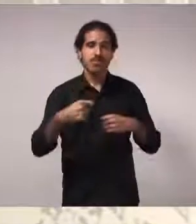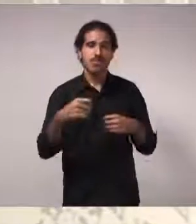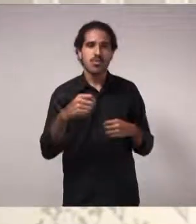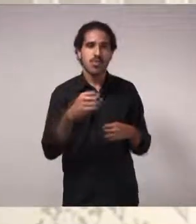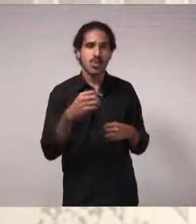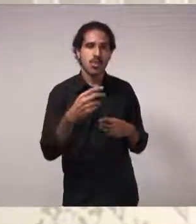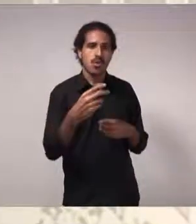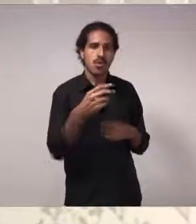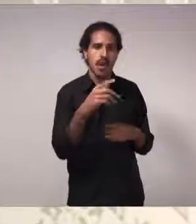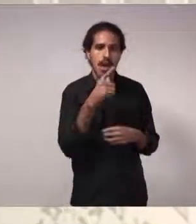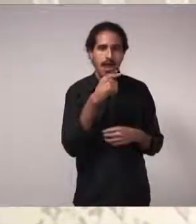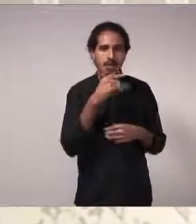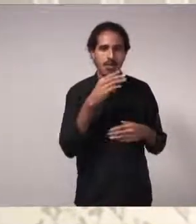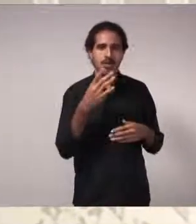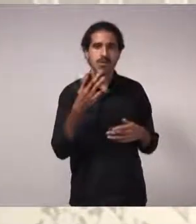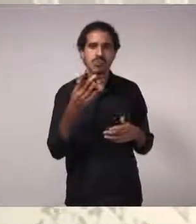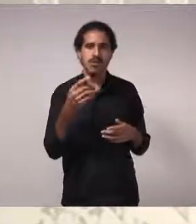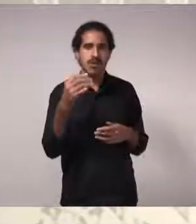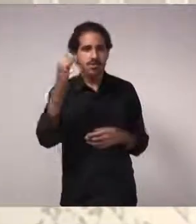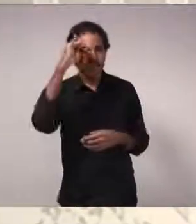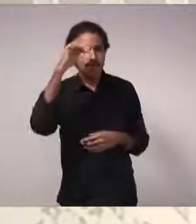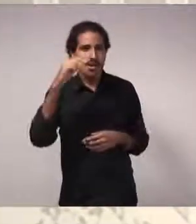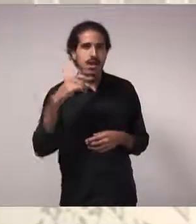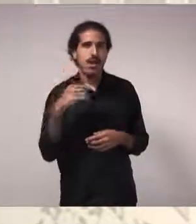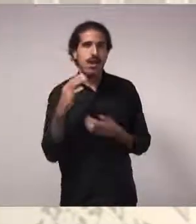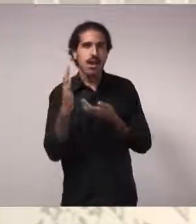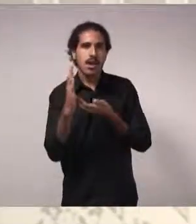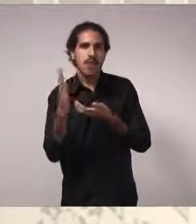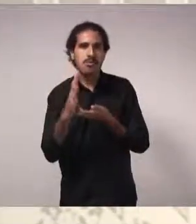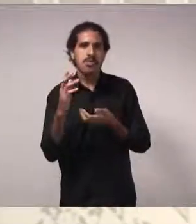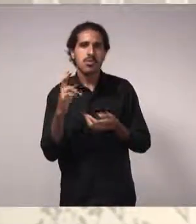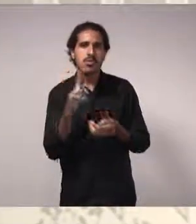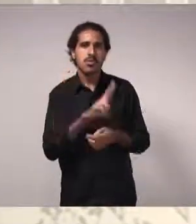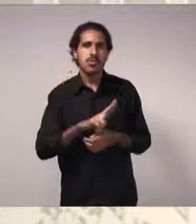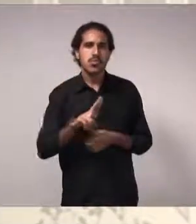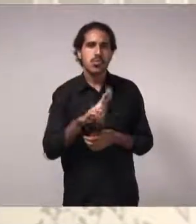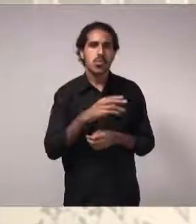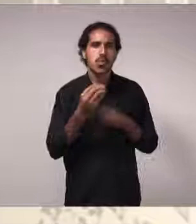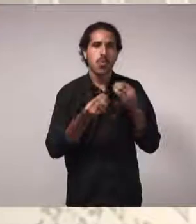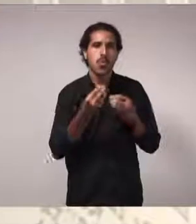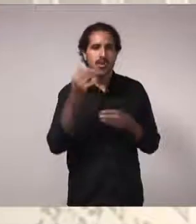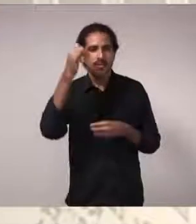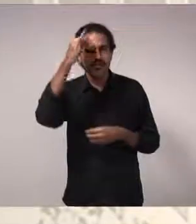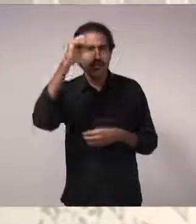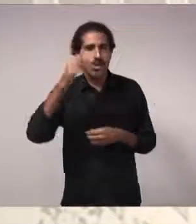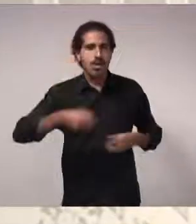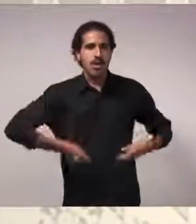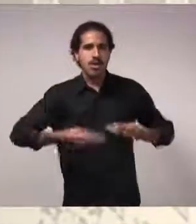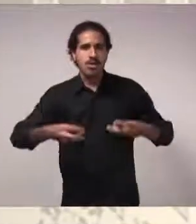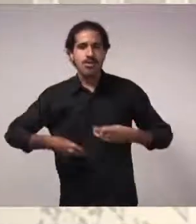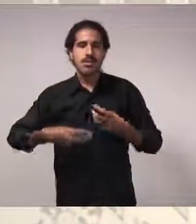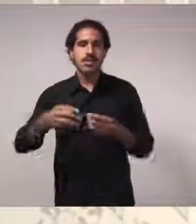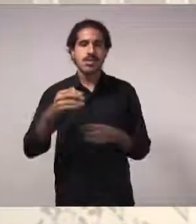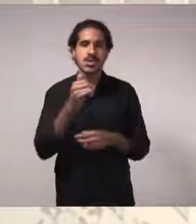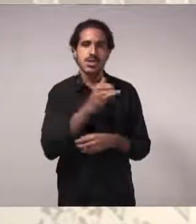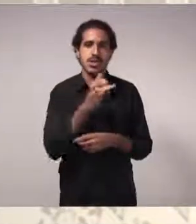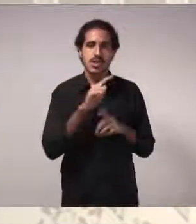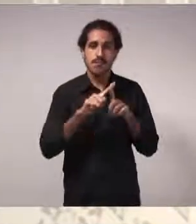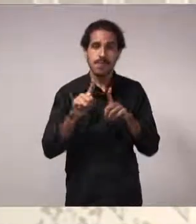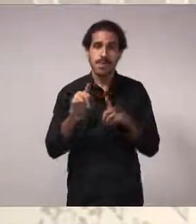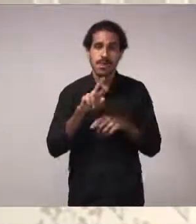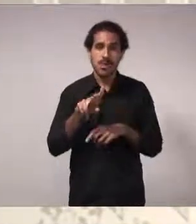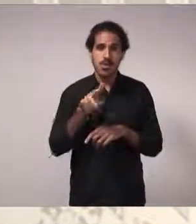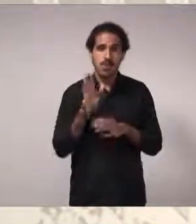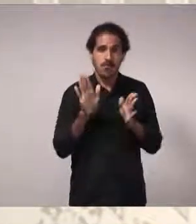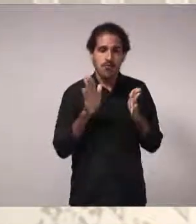adotou várias medidas para reduzir o consumo de energia. Mas essas medidas não ficaram restritas à